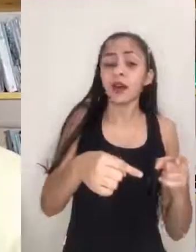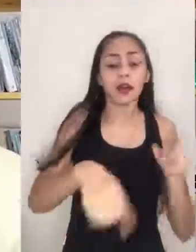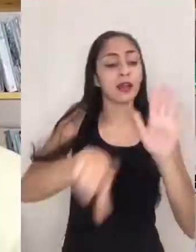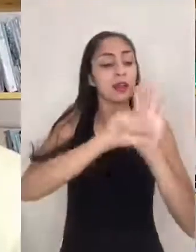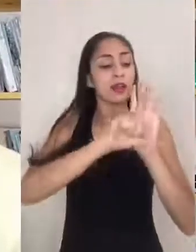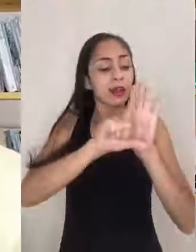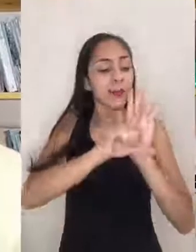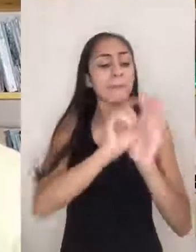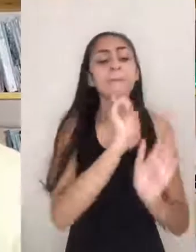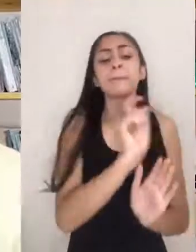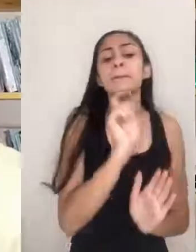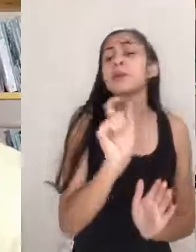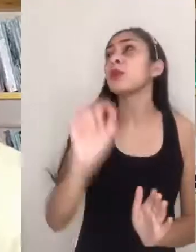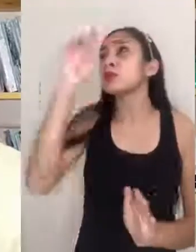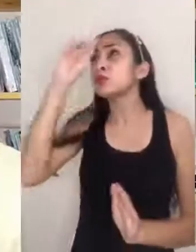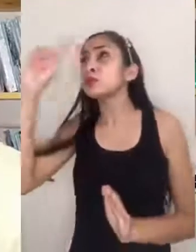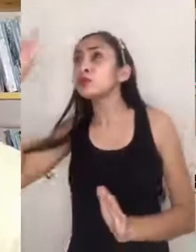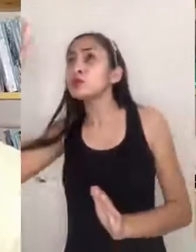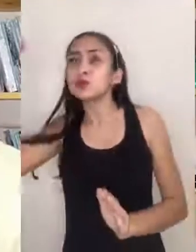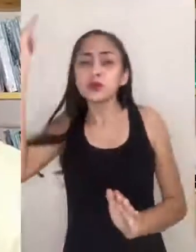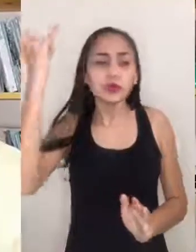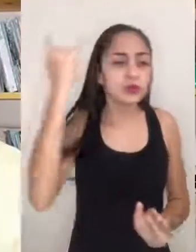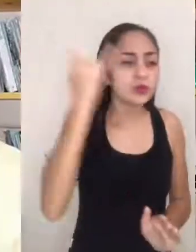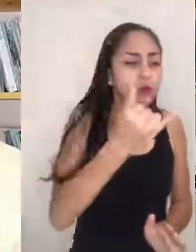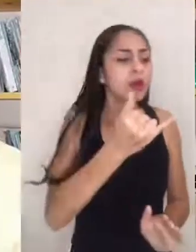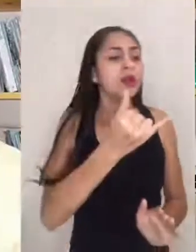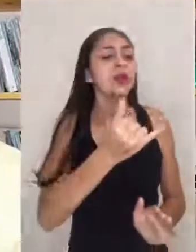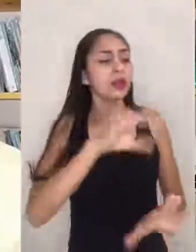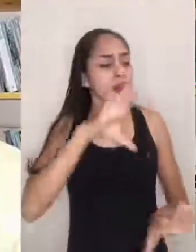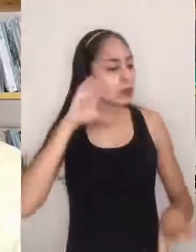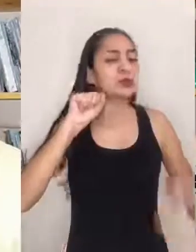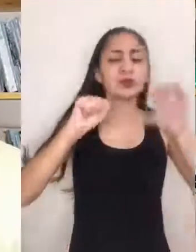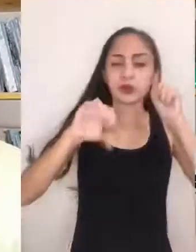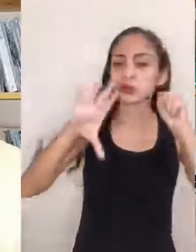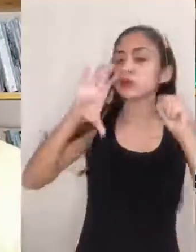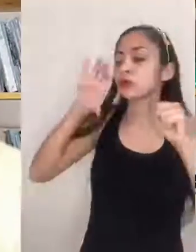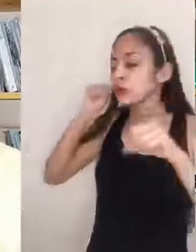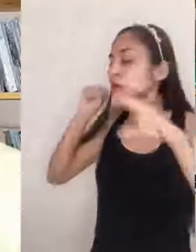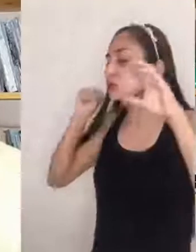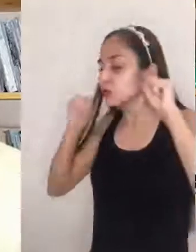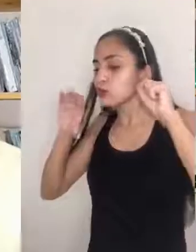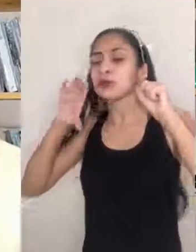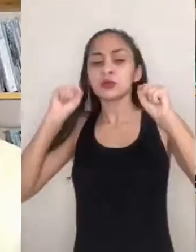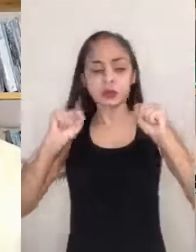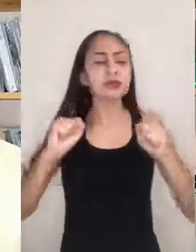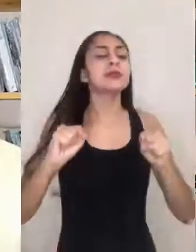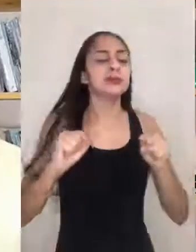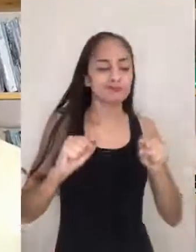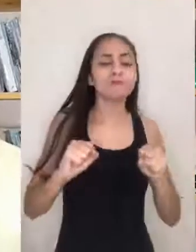meus estatutos, que eu prescrevi aos profetas, meus servos, não alcançaram vossos